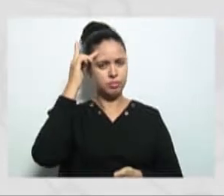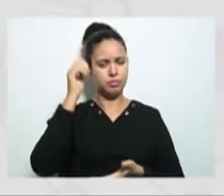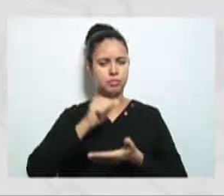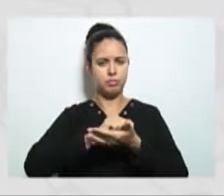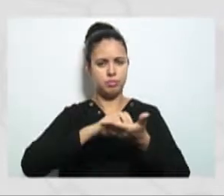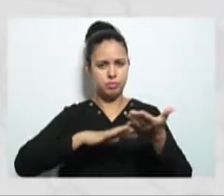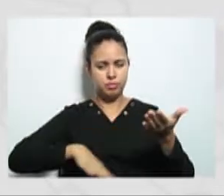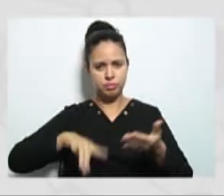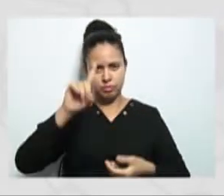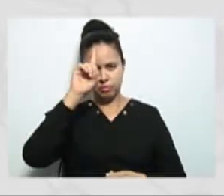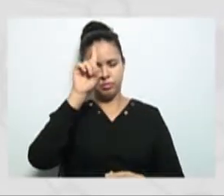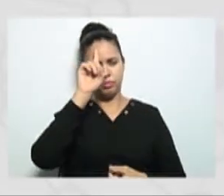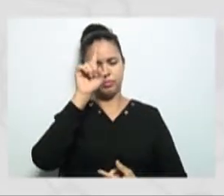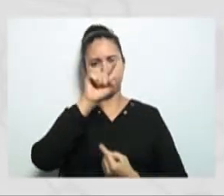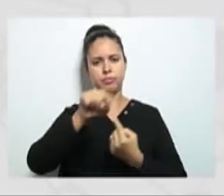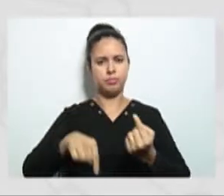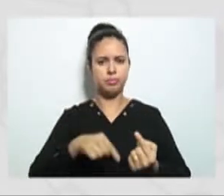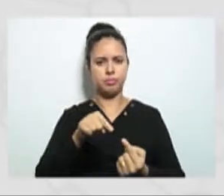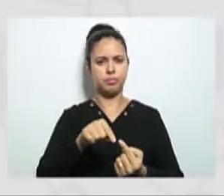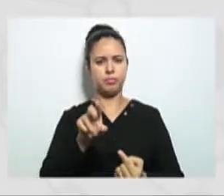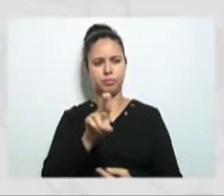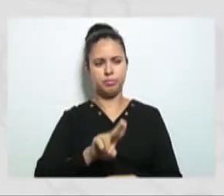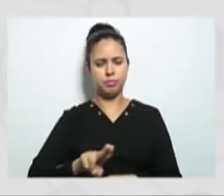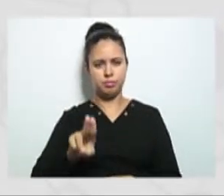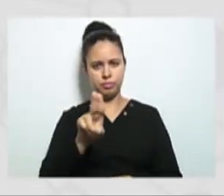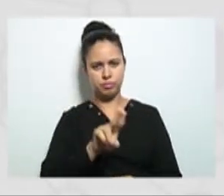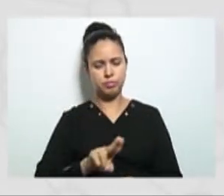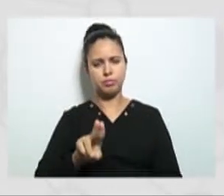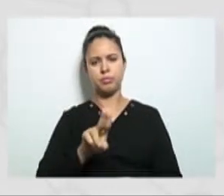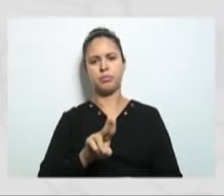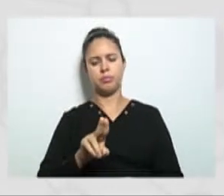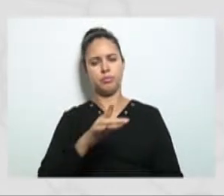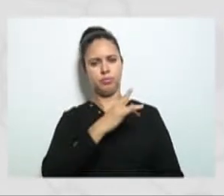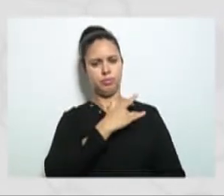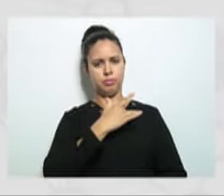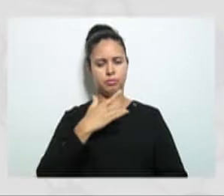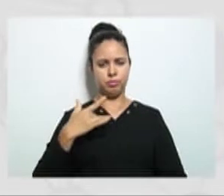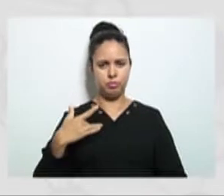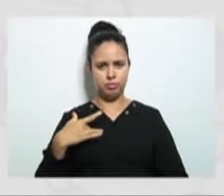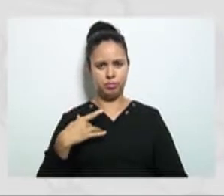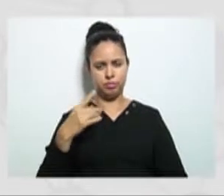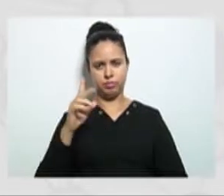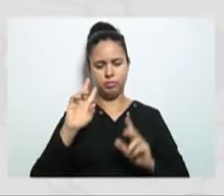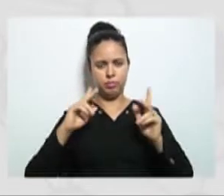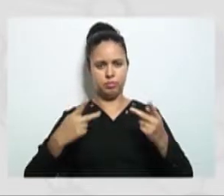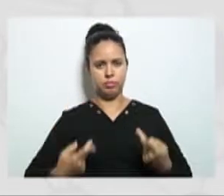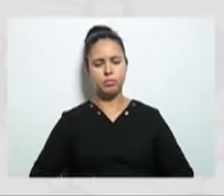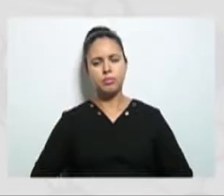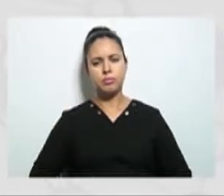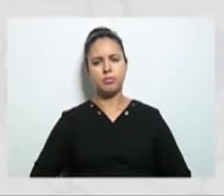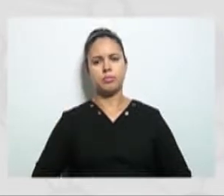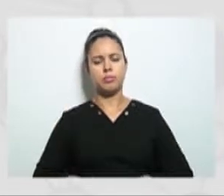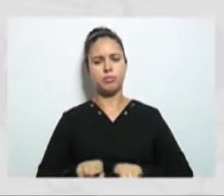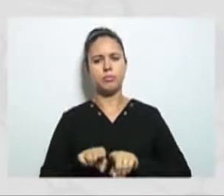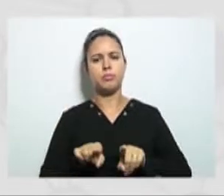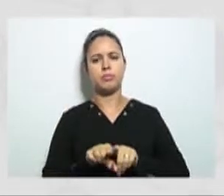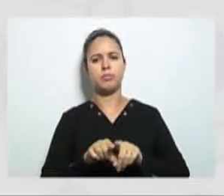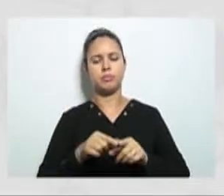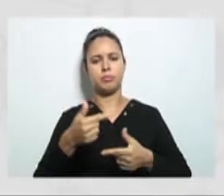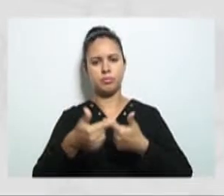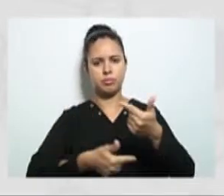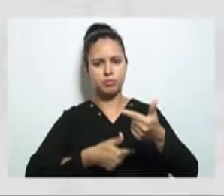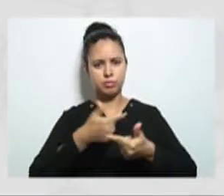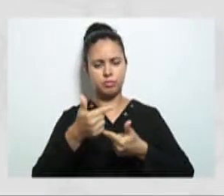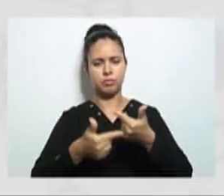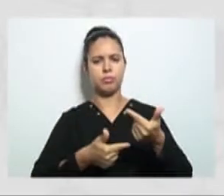dia. O seu objetivo é otimizar o bem-estar dos seres humanos e avalia tarefas, trabalhos, produtos e outros compatíveis